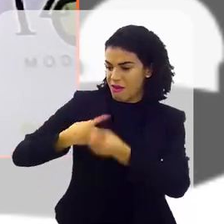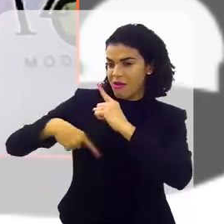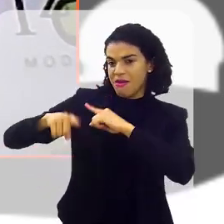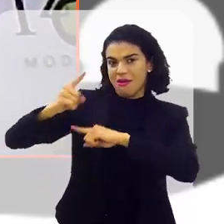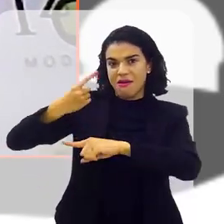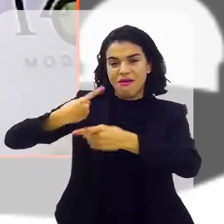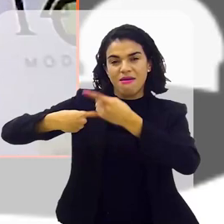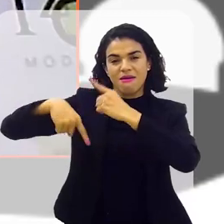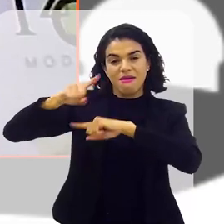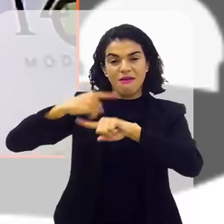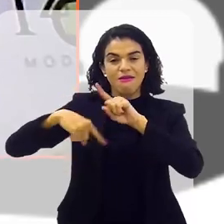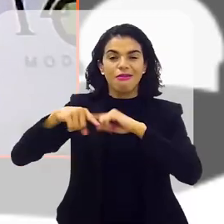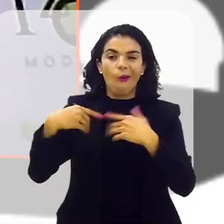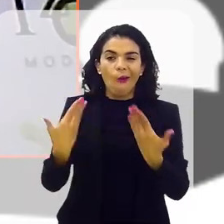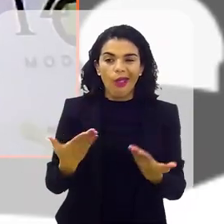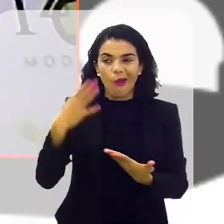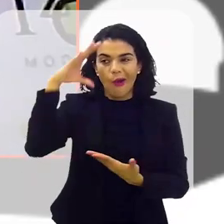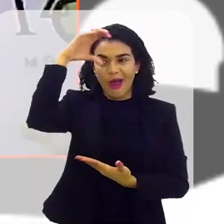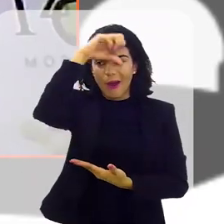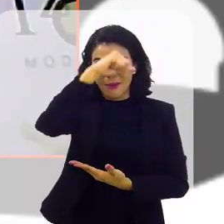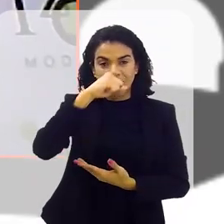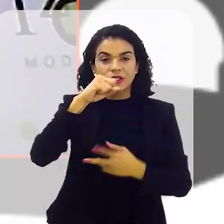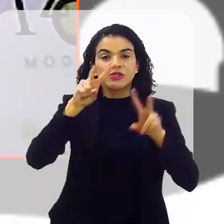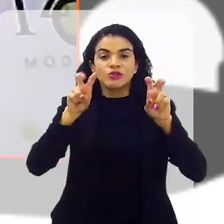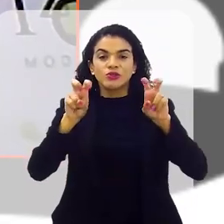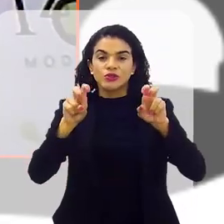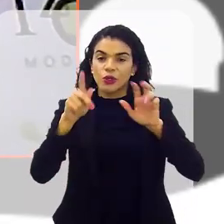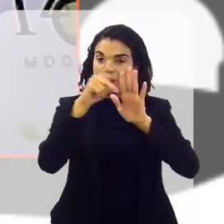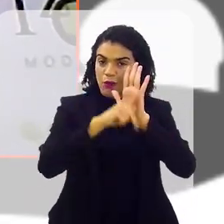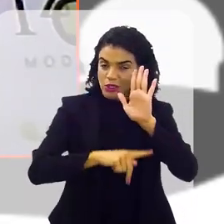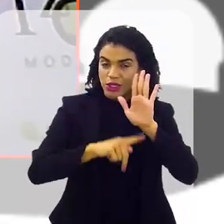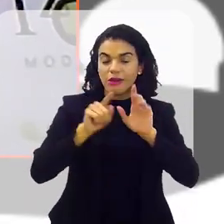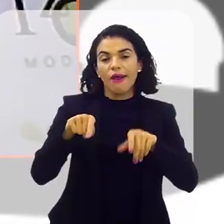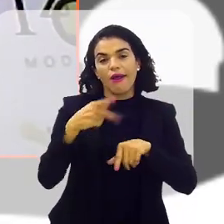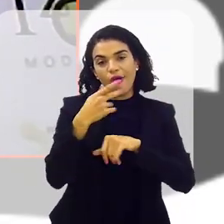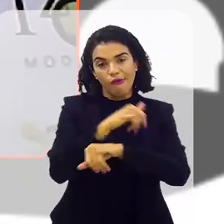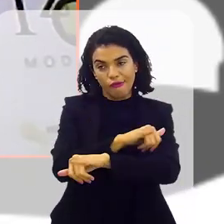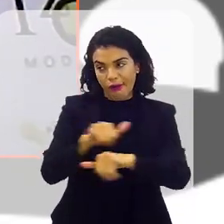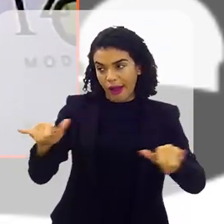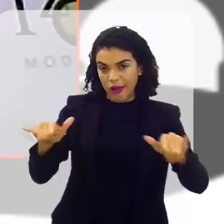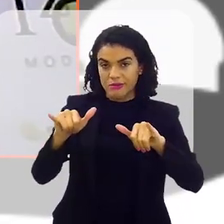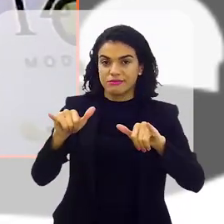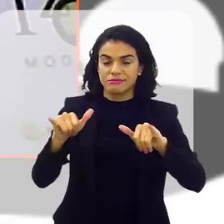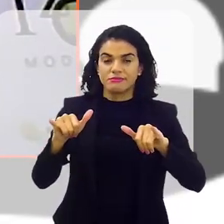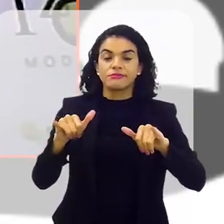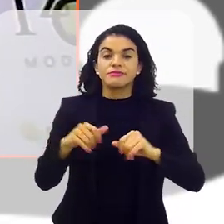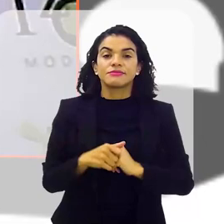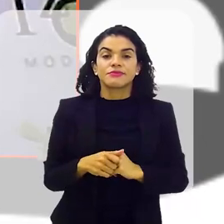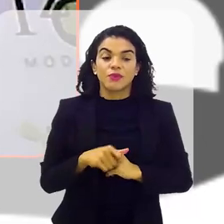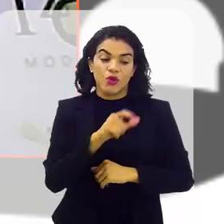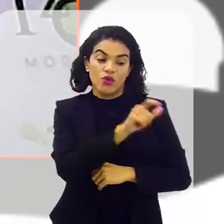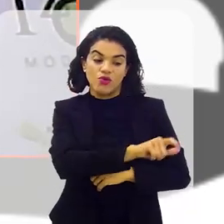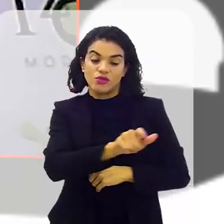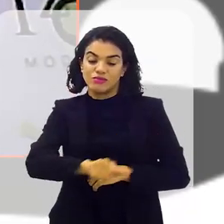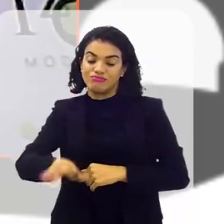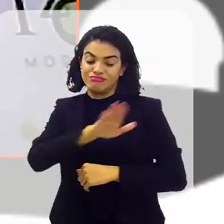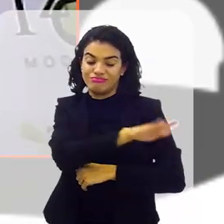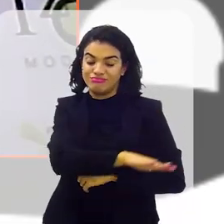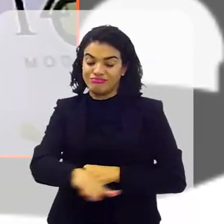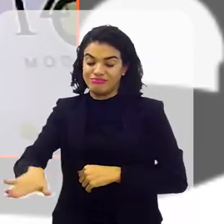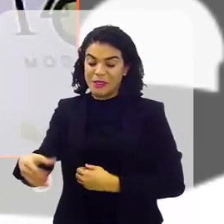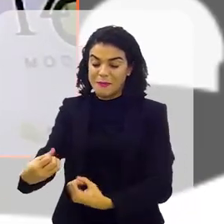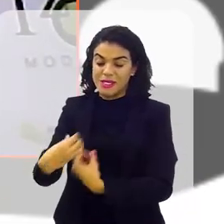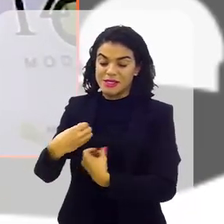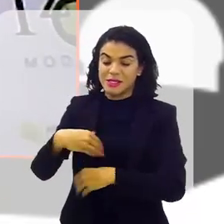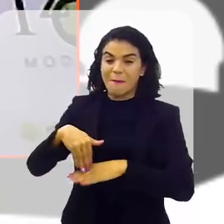então assim o meu aprendizado em relação ao projeto é o que eu digo para todo mundo eles me ensinam